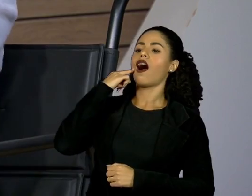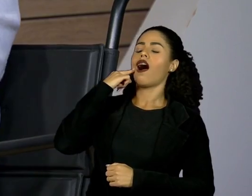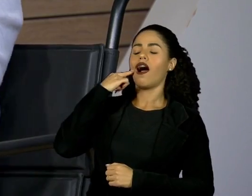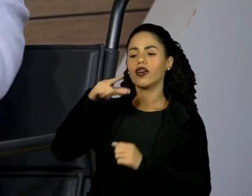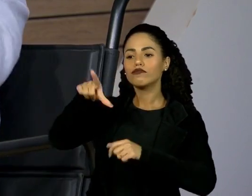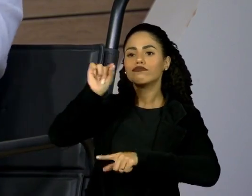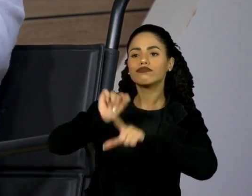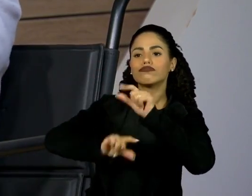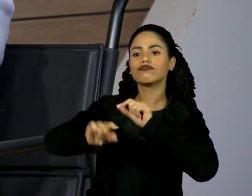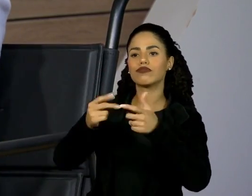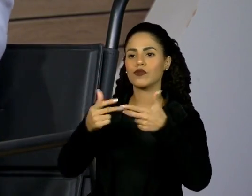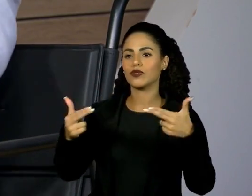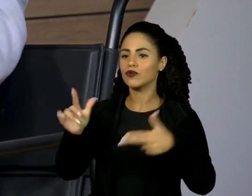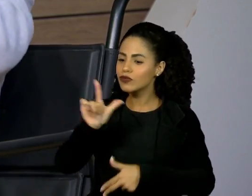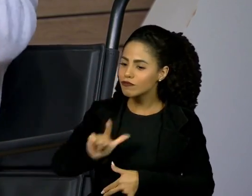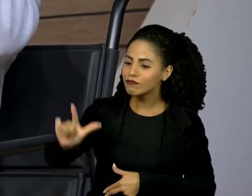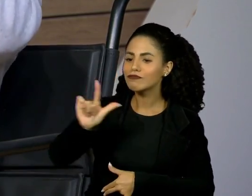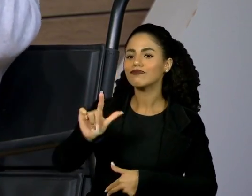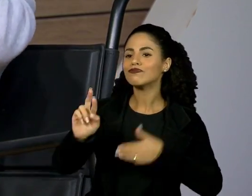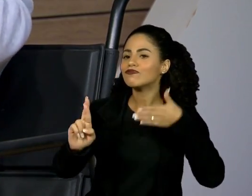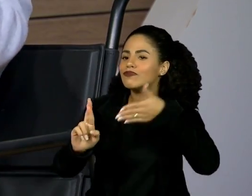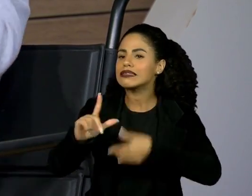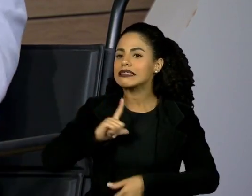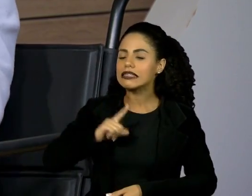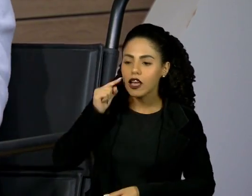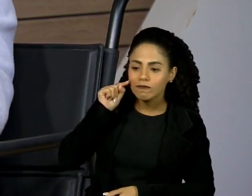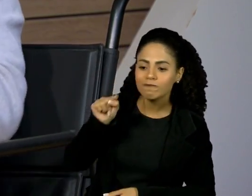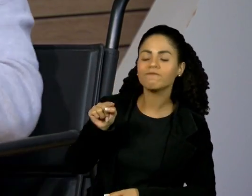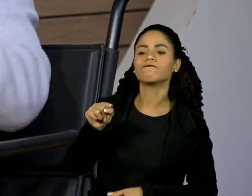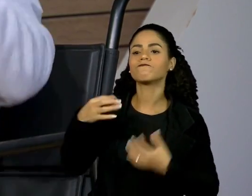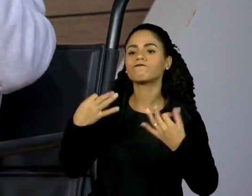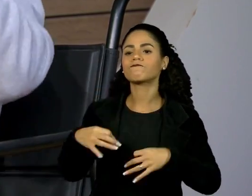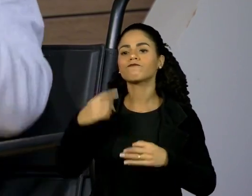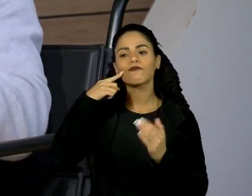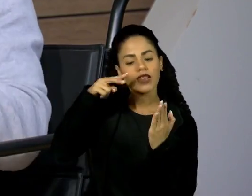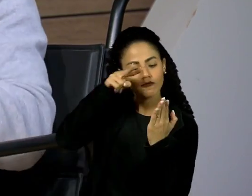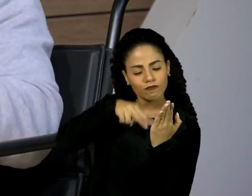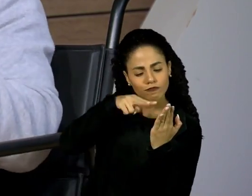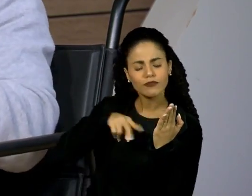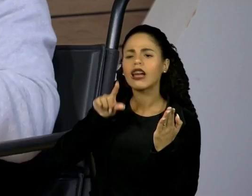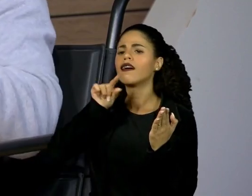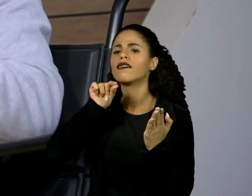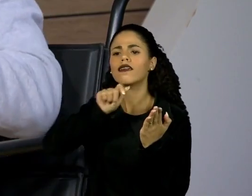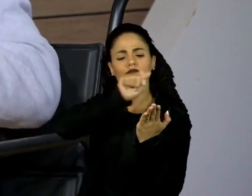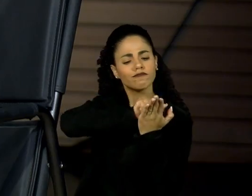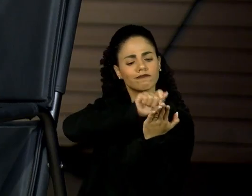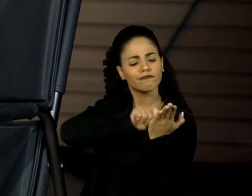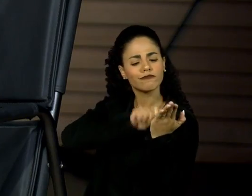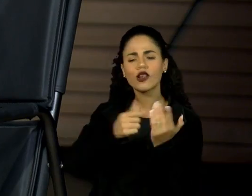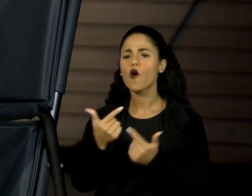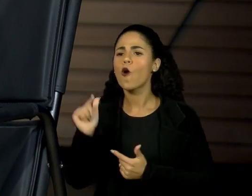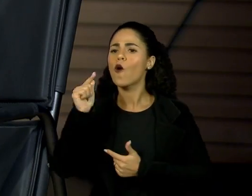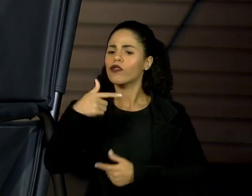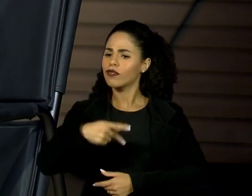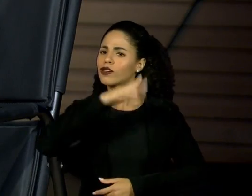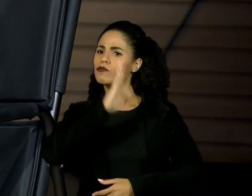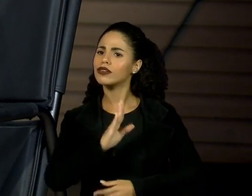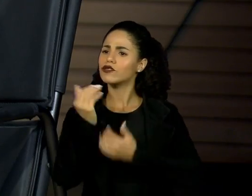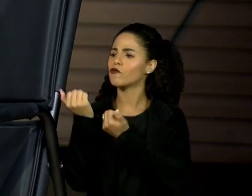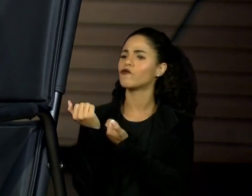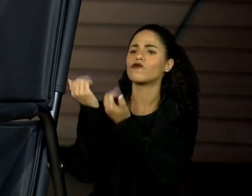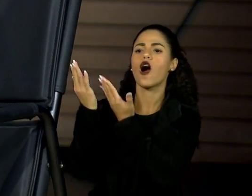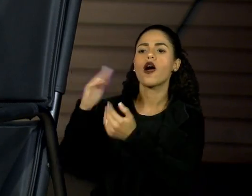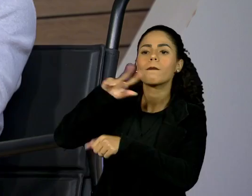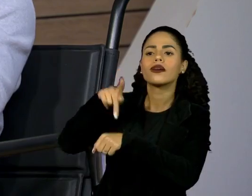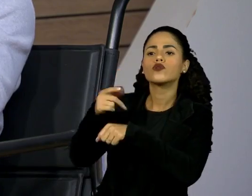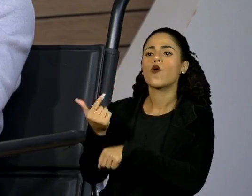uma referência, o que ler. Né? O que é a literatura contemporânea? Quem está escrevendo na outra parte do mundo, aqui no Brasil? Normalmente,